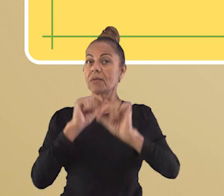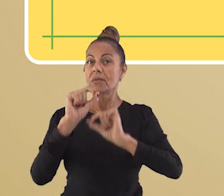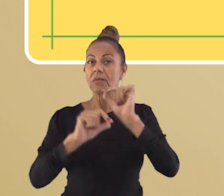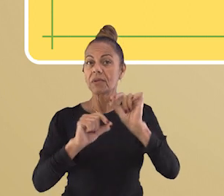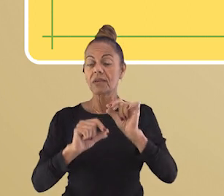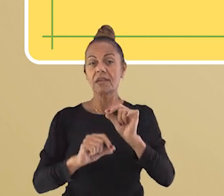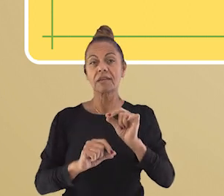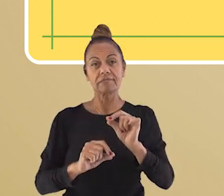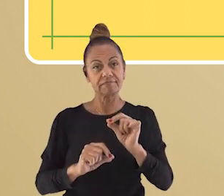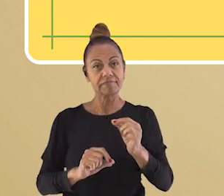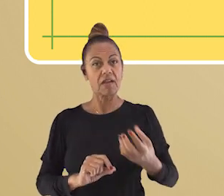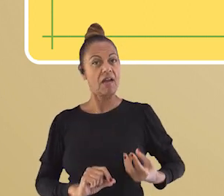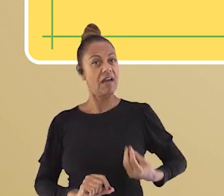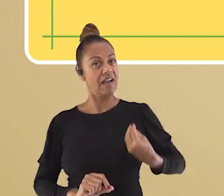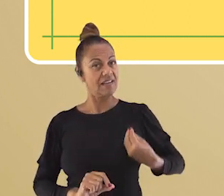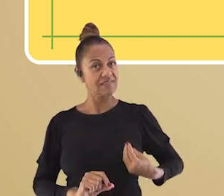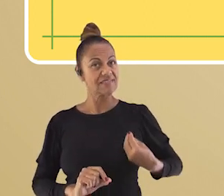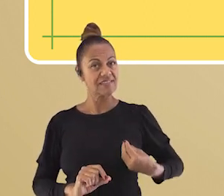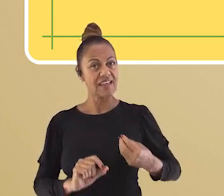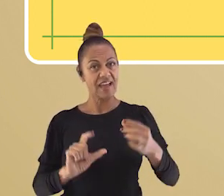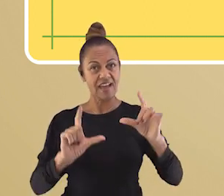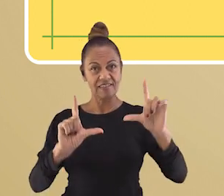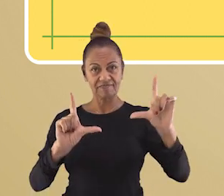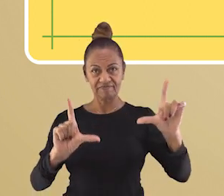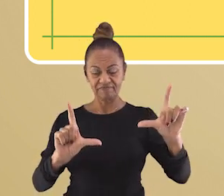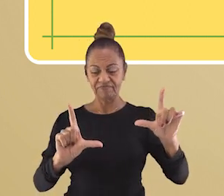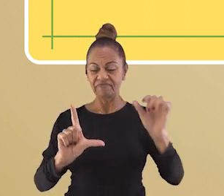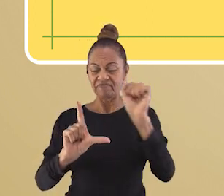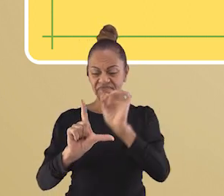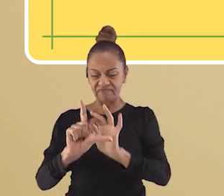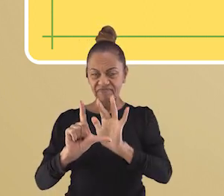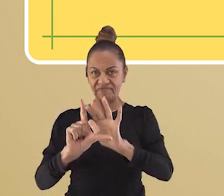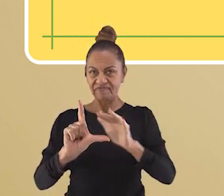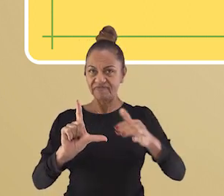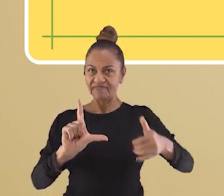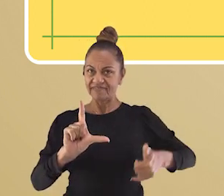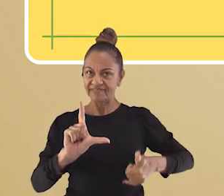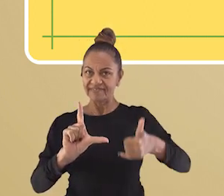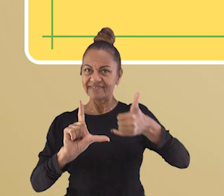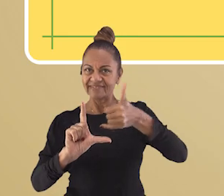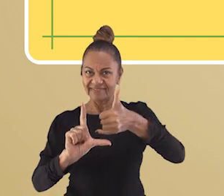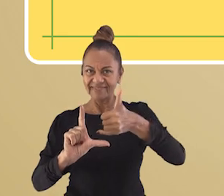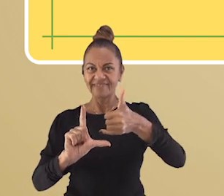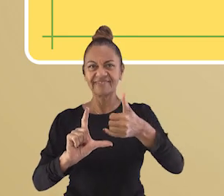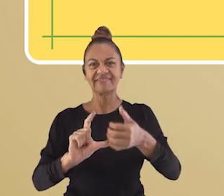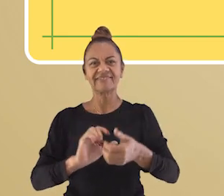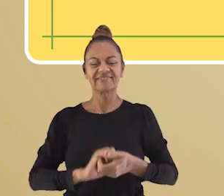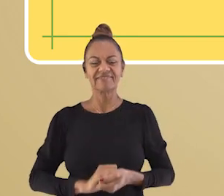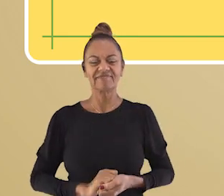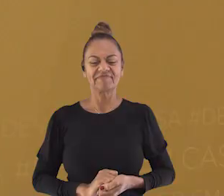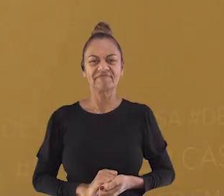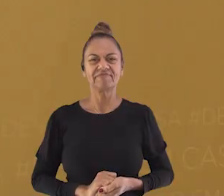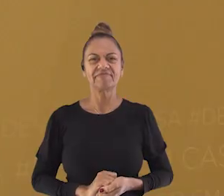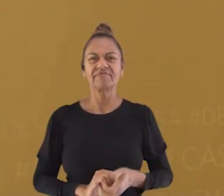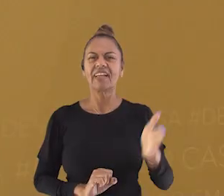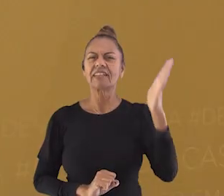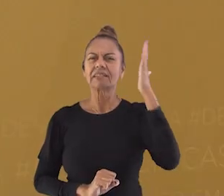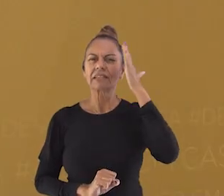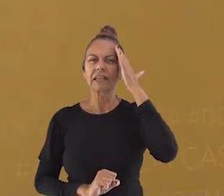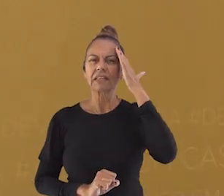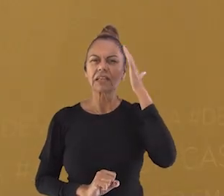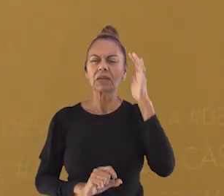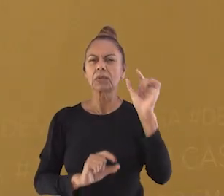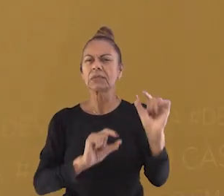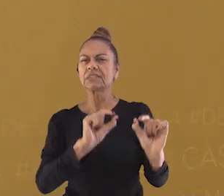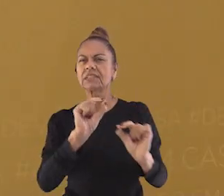de apontar a câmera do seu celular para o QR Code que está na tela e garantir a sua presença na aula, ok?